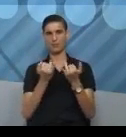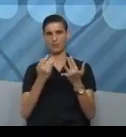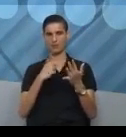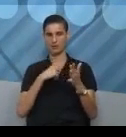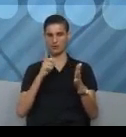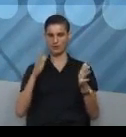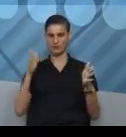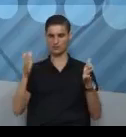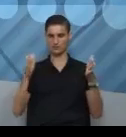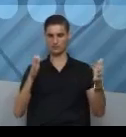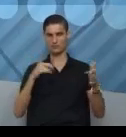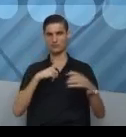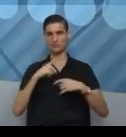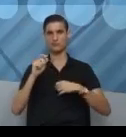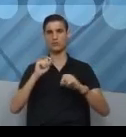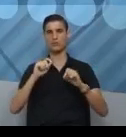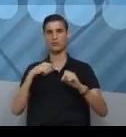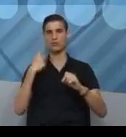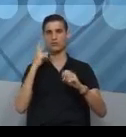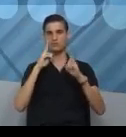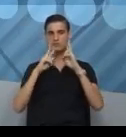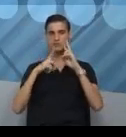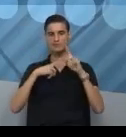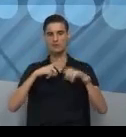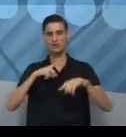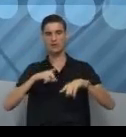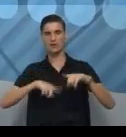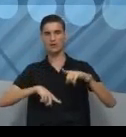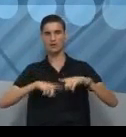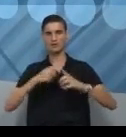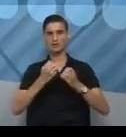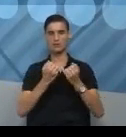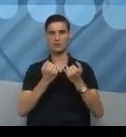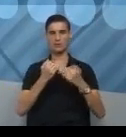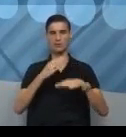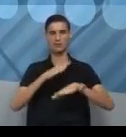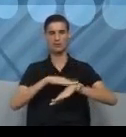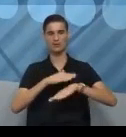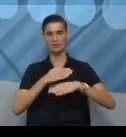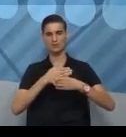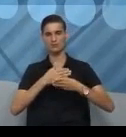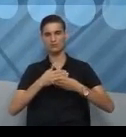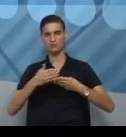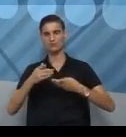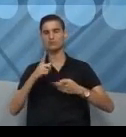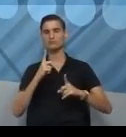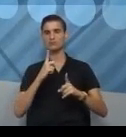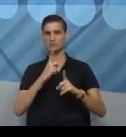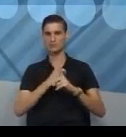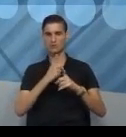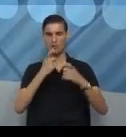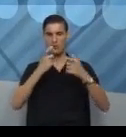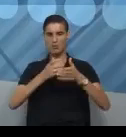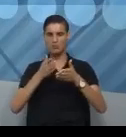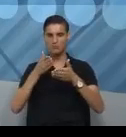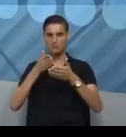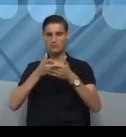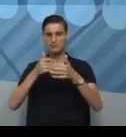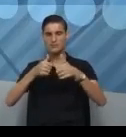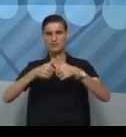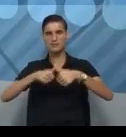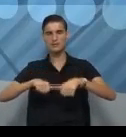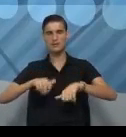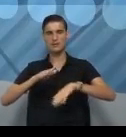com temperaturas, né? E a gente poderia, dependendo da variação do tempo, a gente conseguir identificar a temperatura naquele ponto,